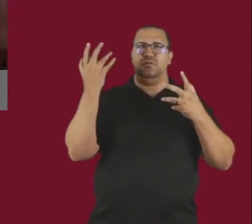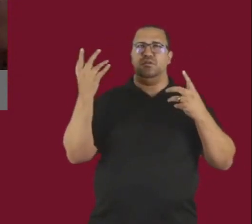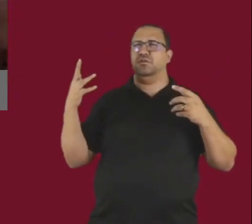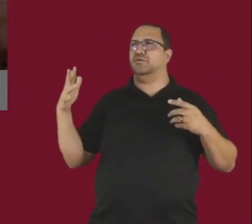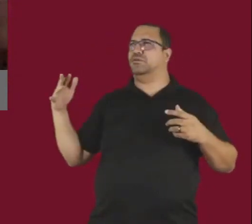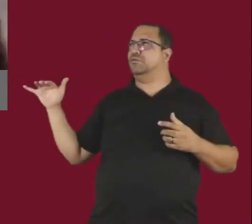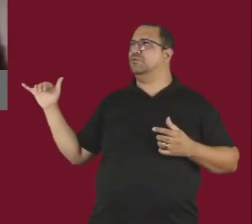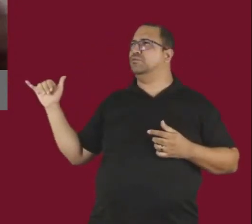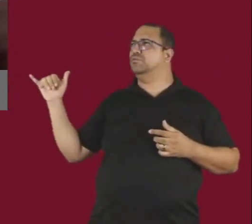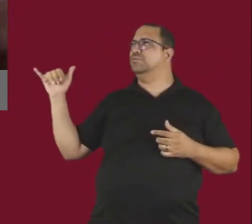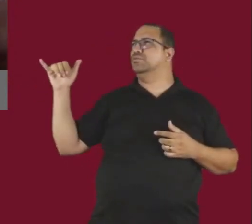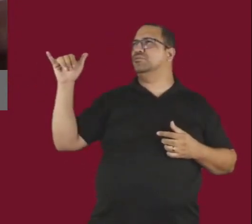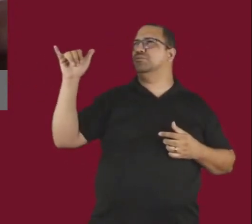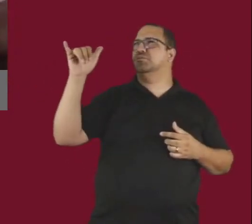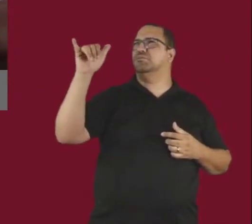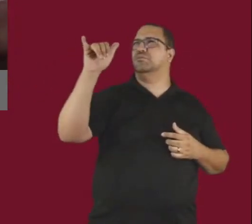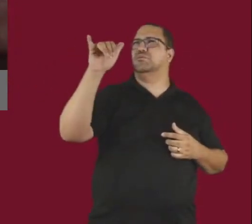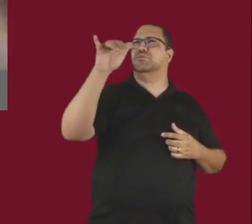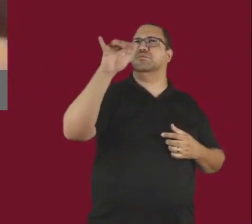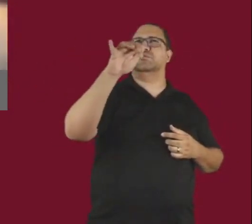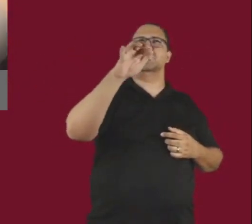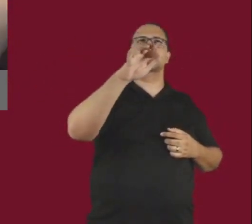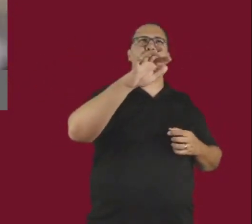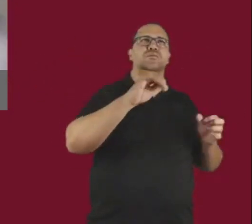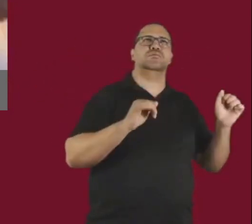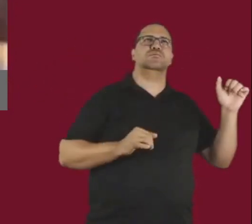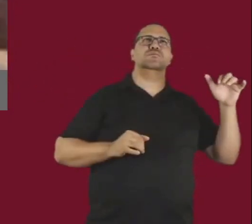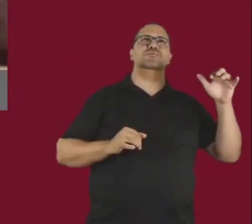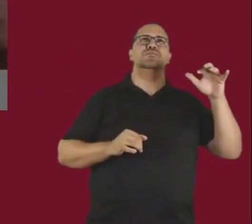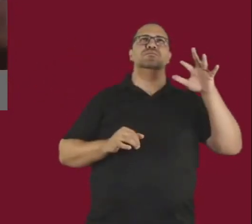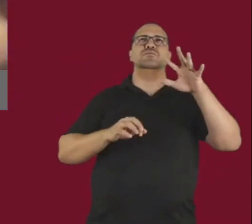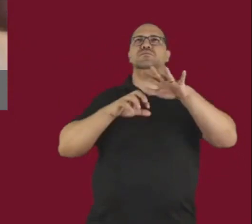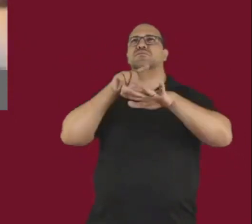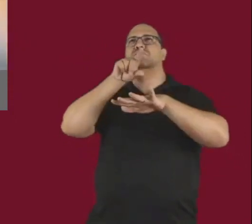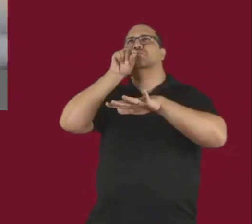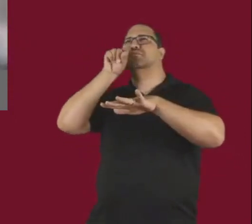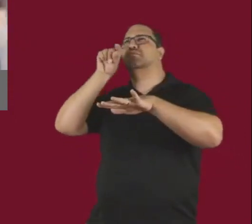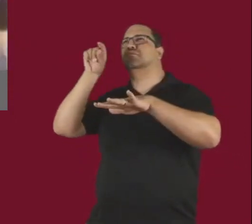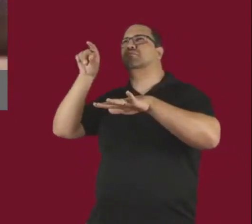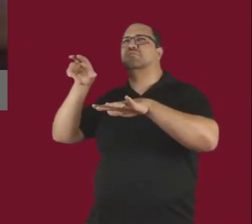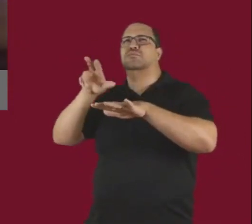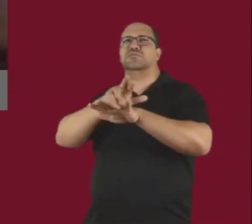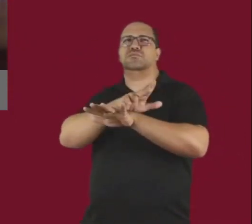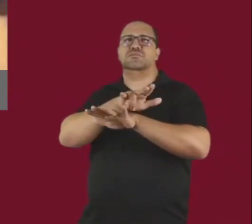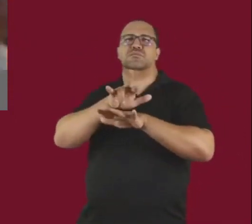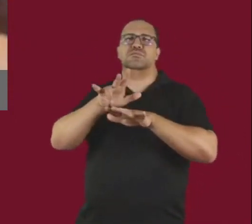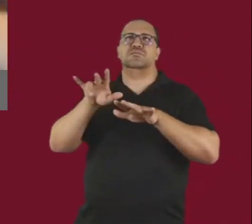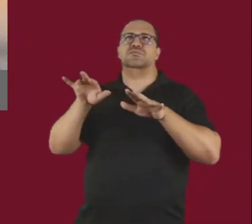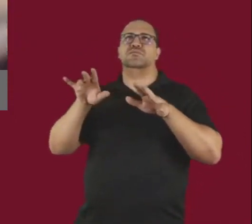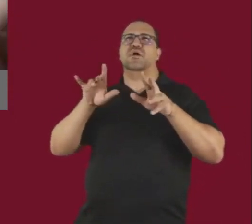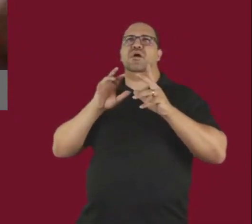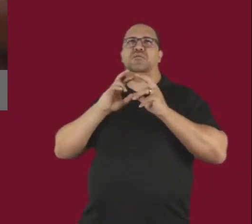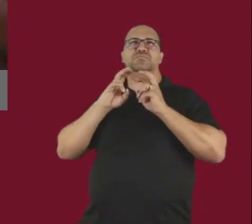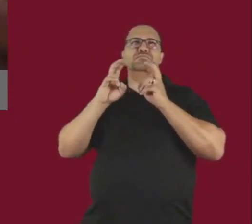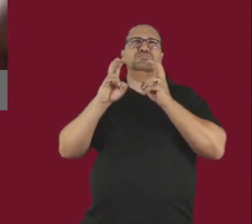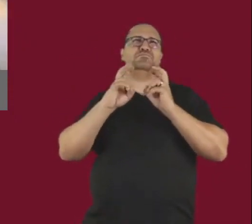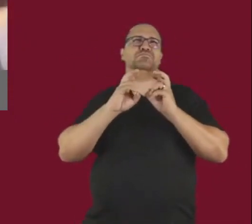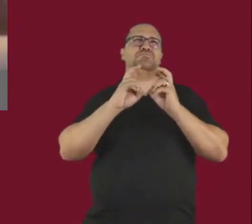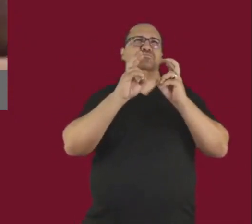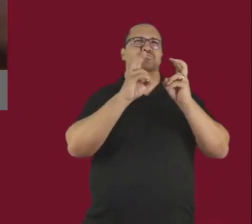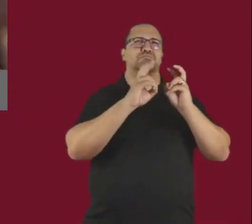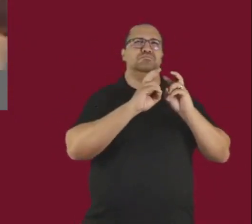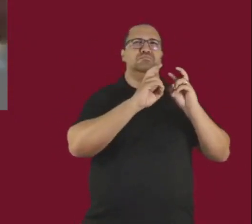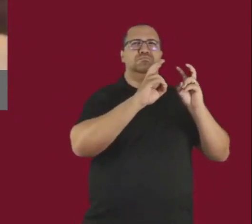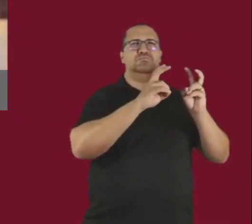araras passavam em bando, os sapos estavam enlouquecidos, cantando de tudo que é lado, os macacos